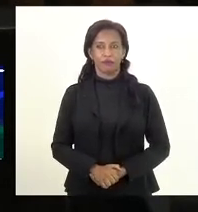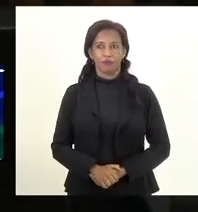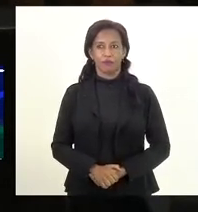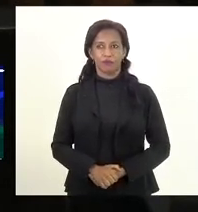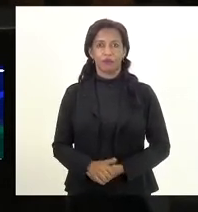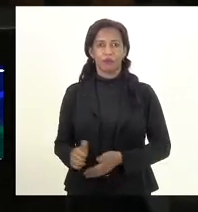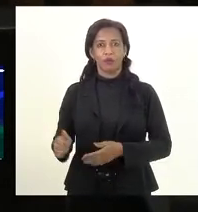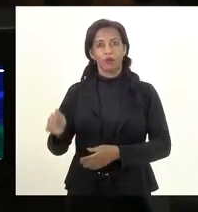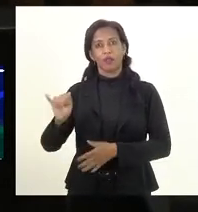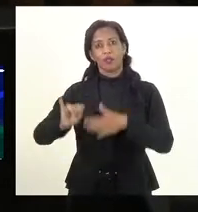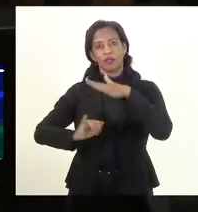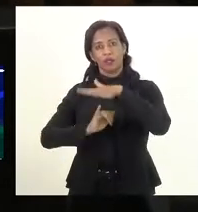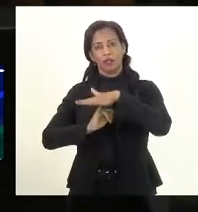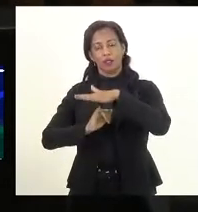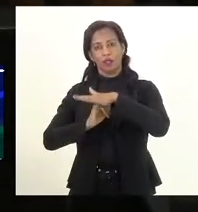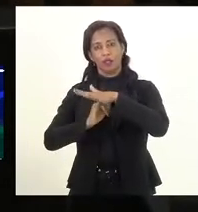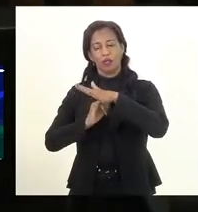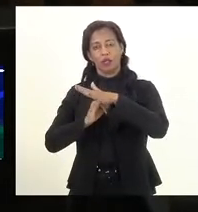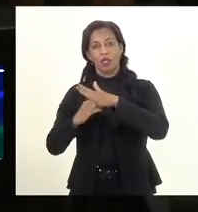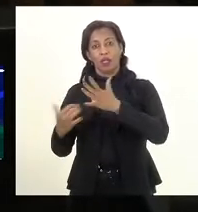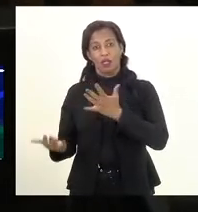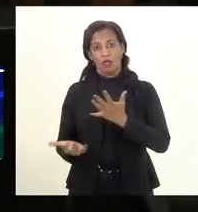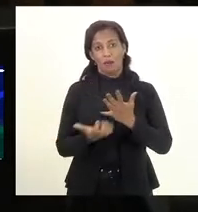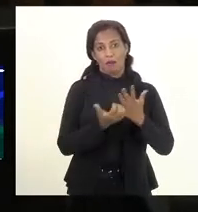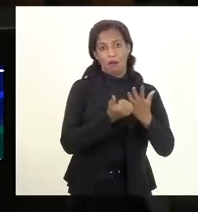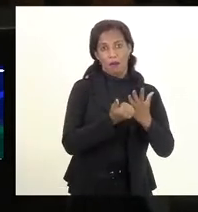e os institutos de patrimônio